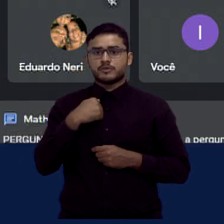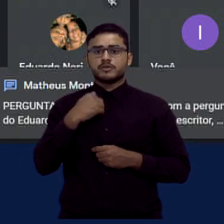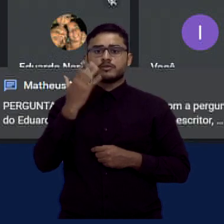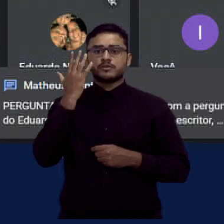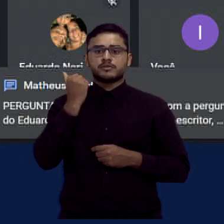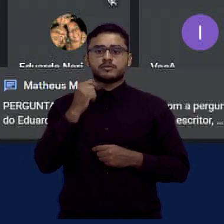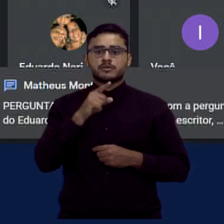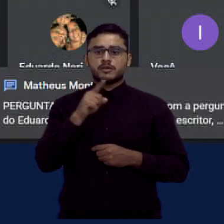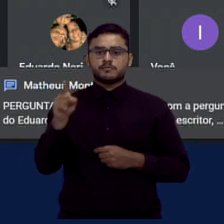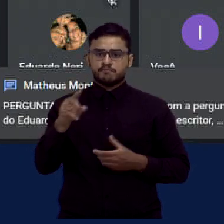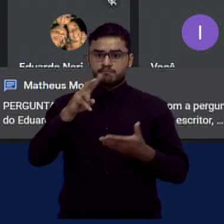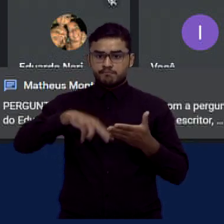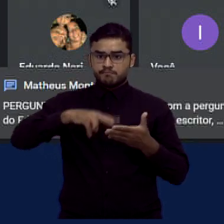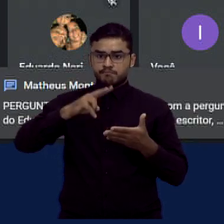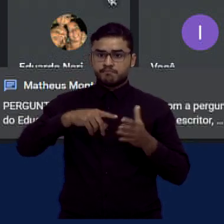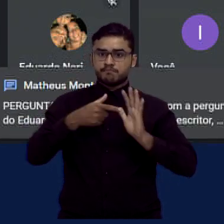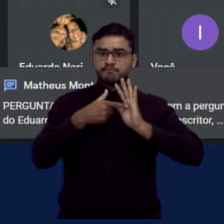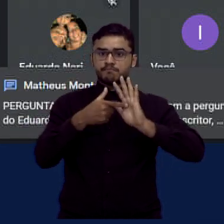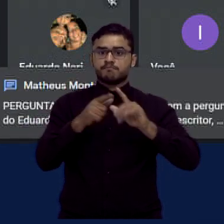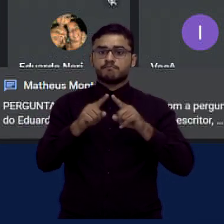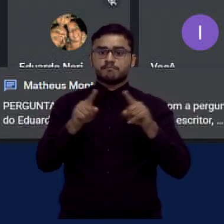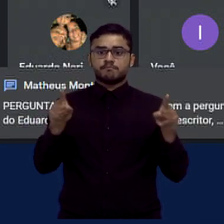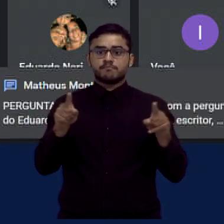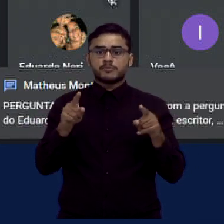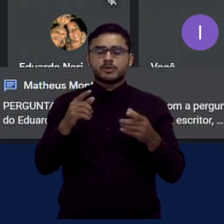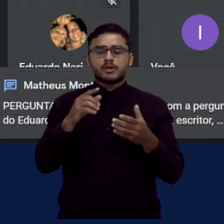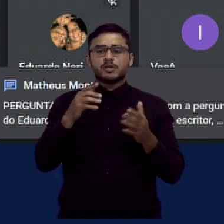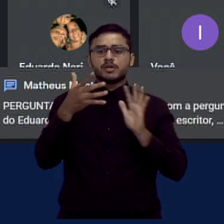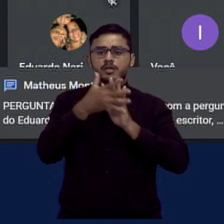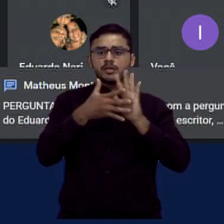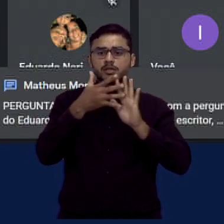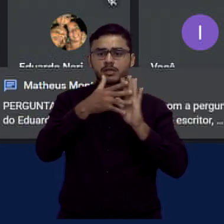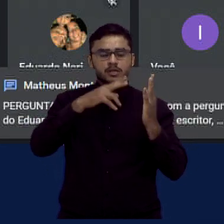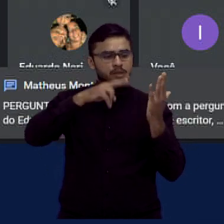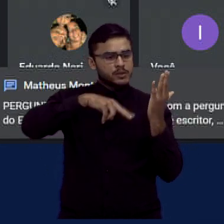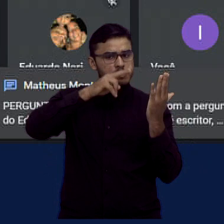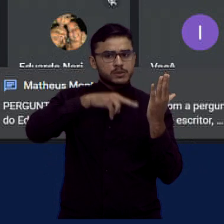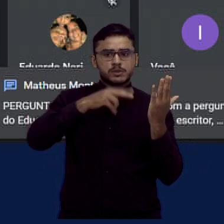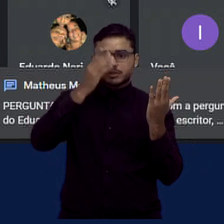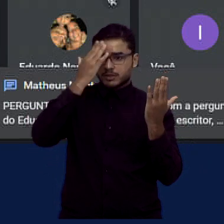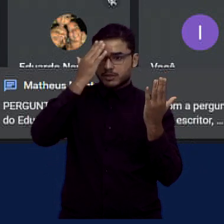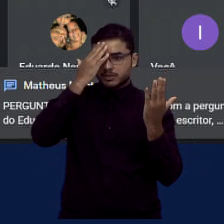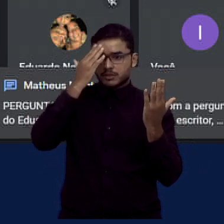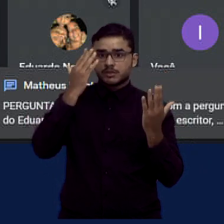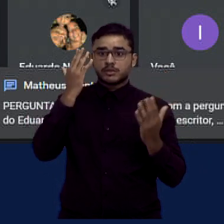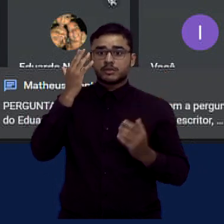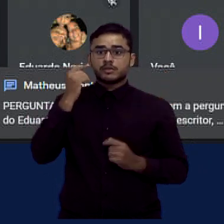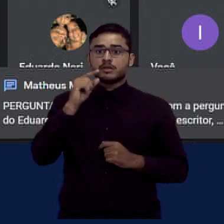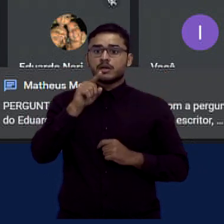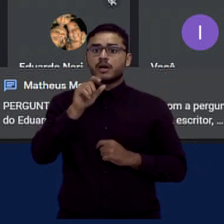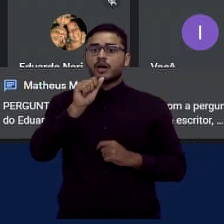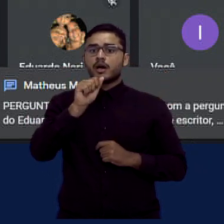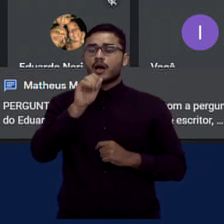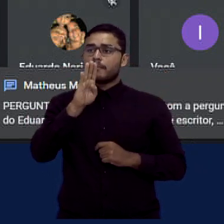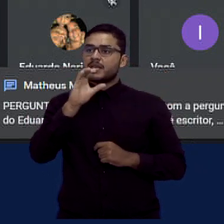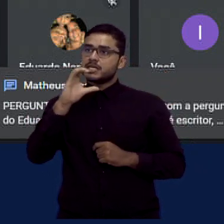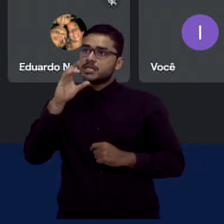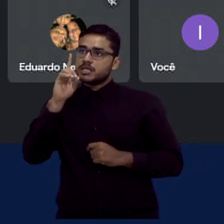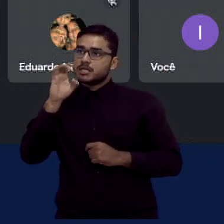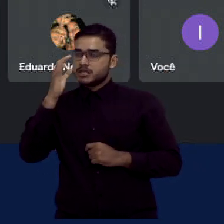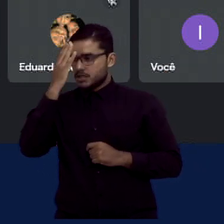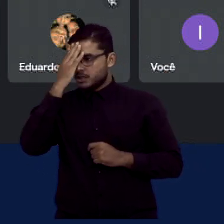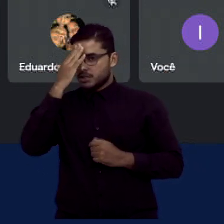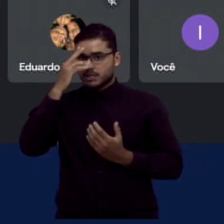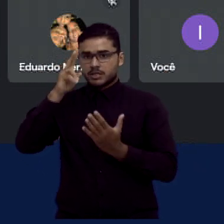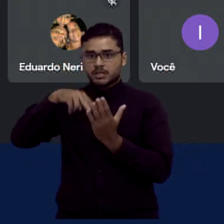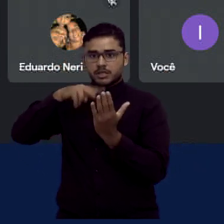mundo. Uhum. Nem todo mundo sabe ler. E quando diz, mas todo mundo entende A, B, C. Não, a gente, convenhamos,